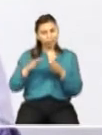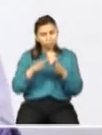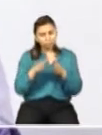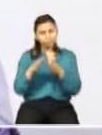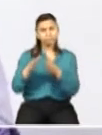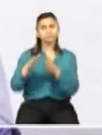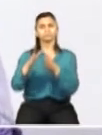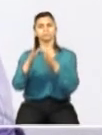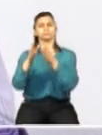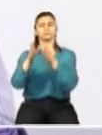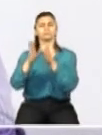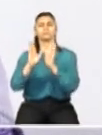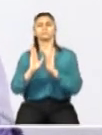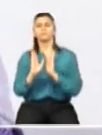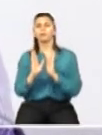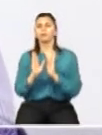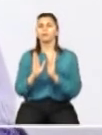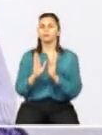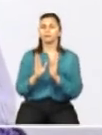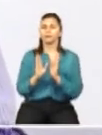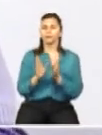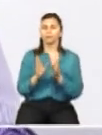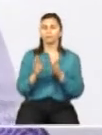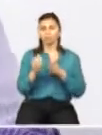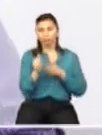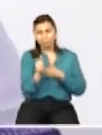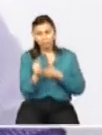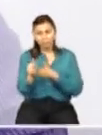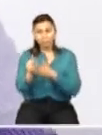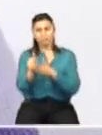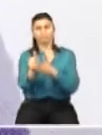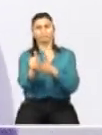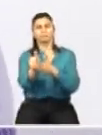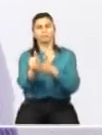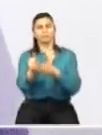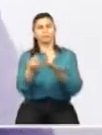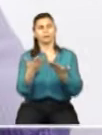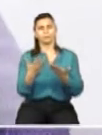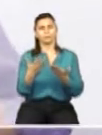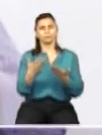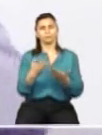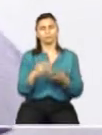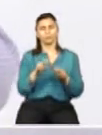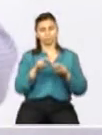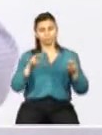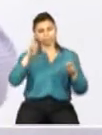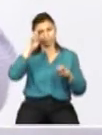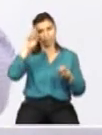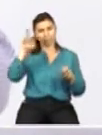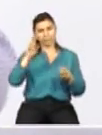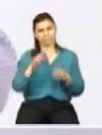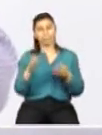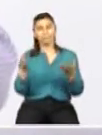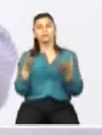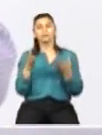bastante lealdade esta mesa, juntamente com seus pares. Enfim, senhor presidente, aqui eu